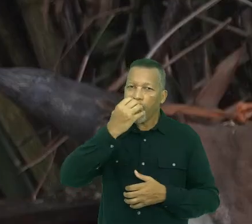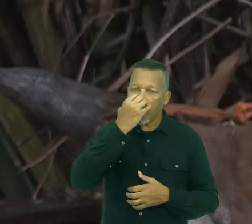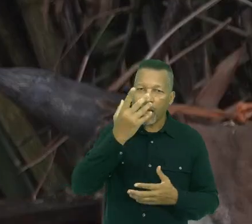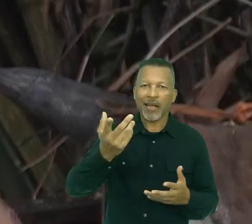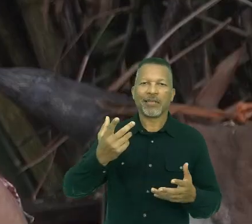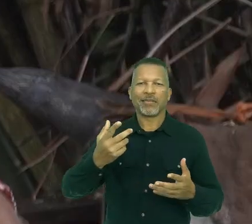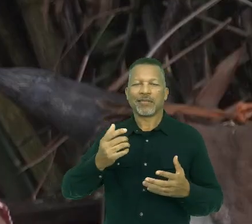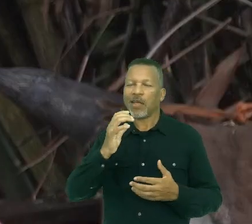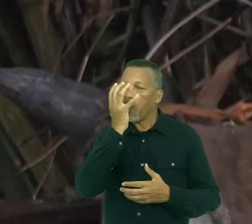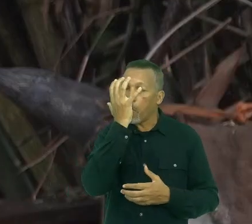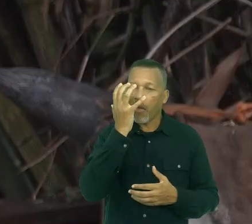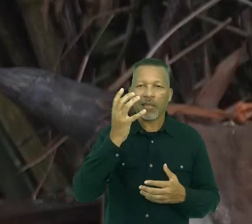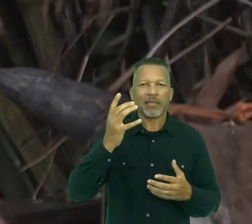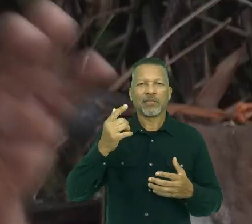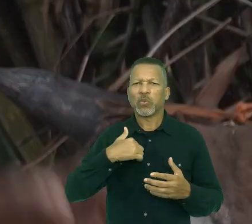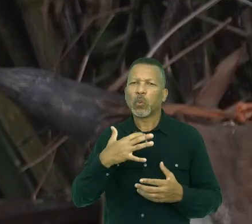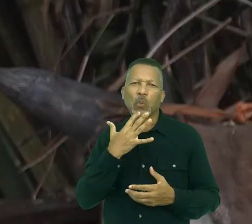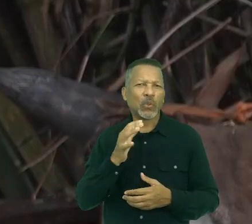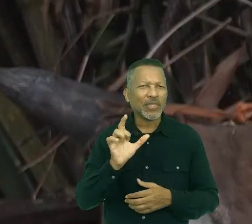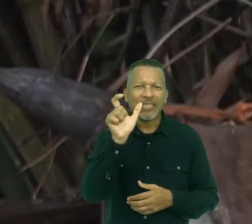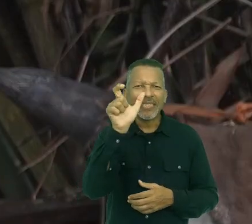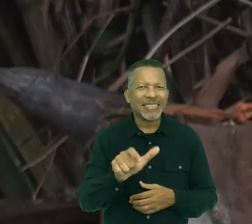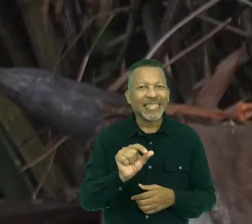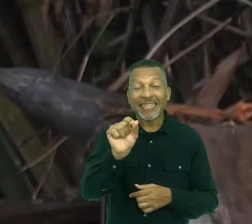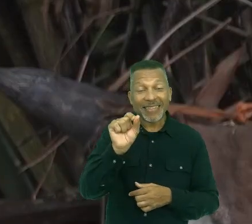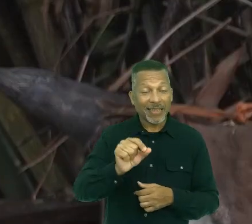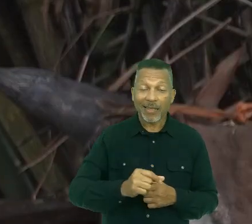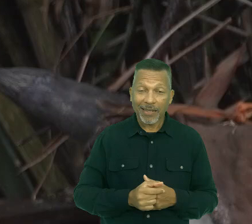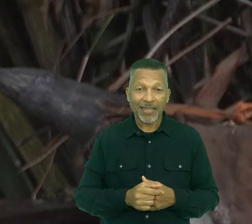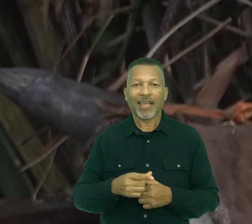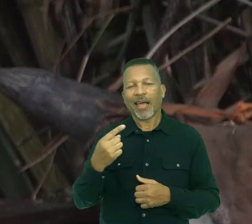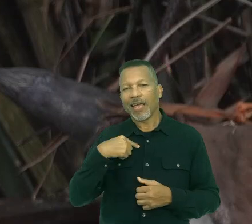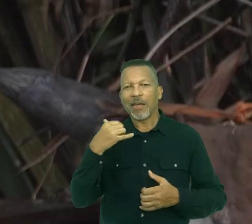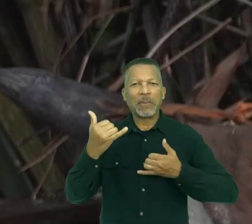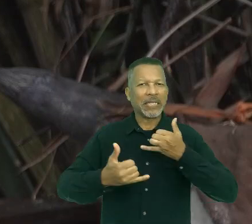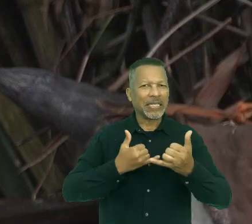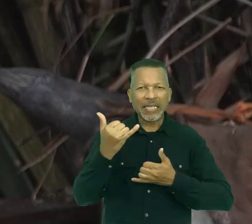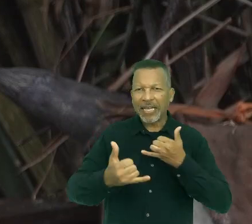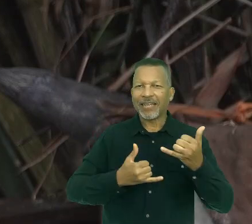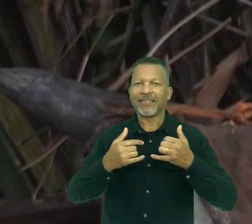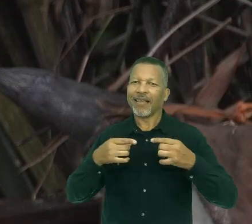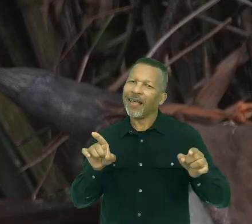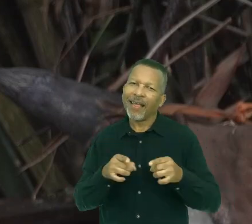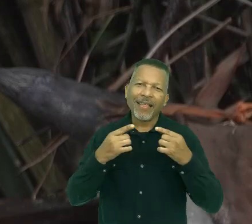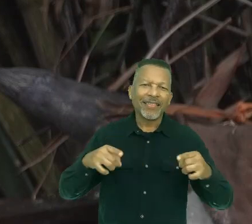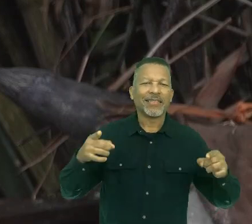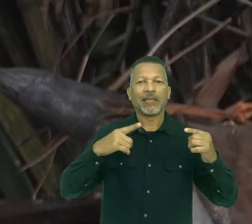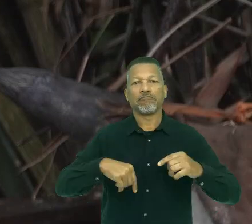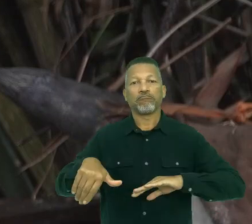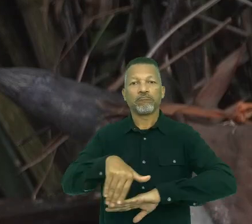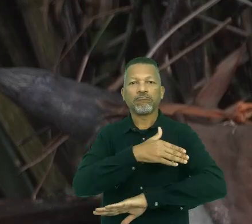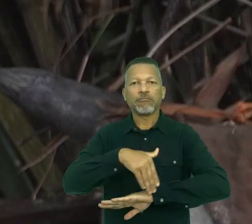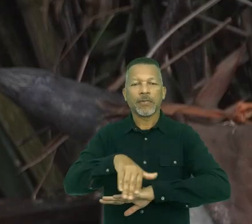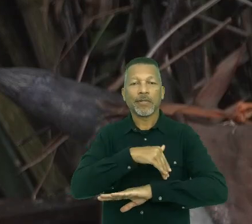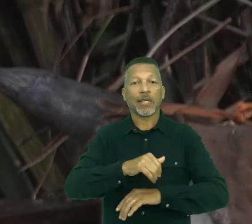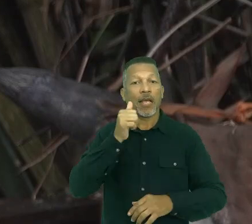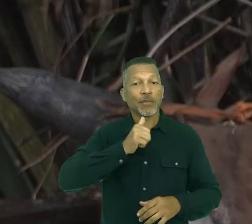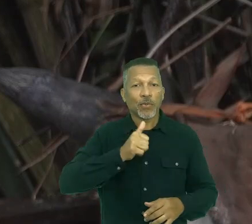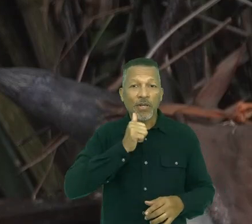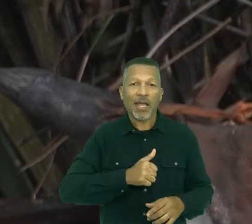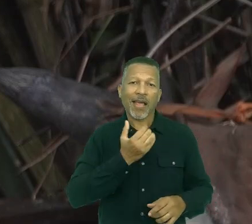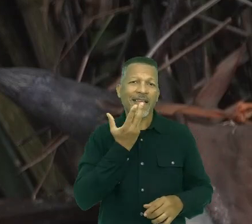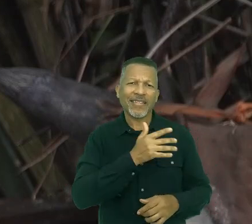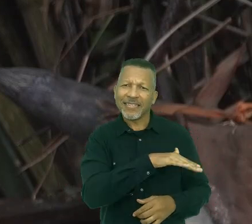palhaços com as máscaras, ninguém conhecia eles. E saía brincando aí, cantando e brincando na rua, as mulheres,